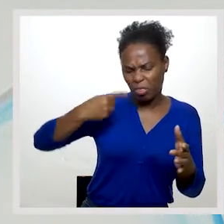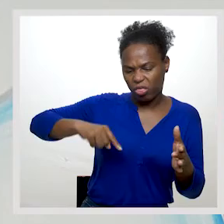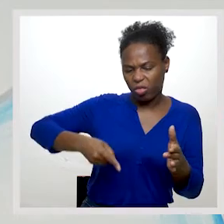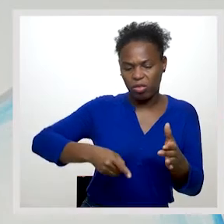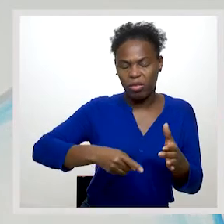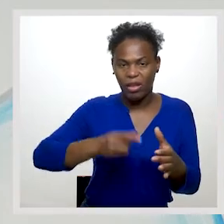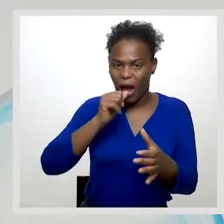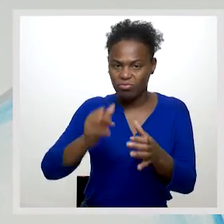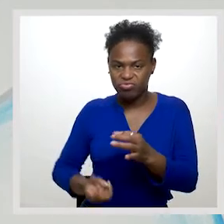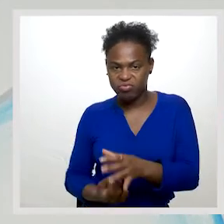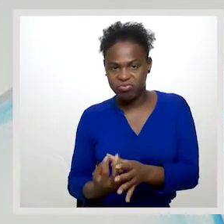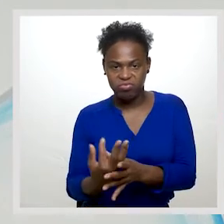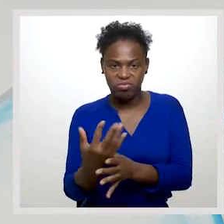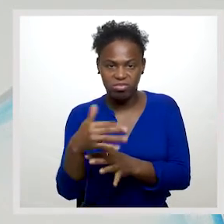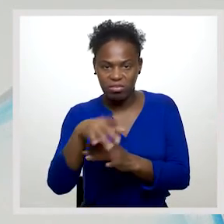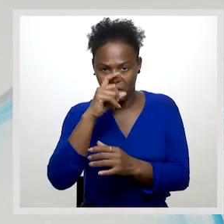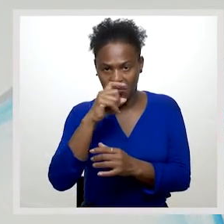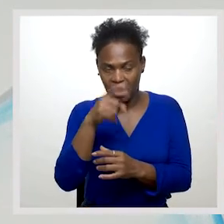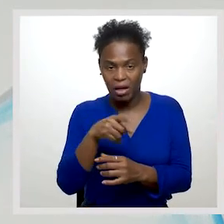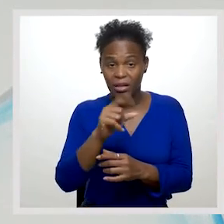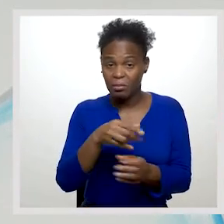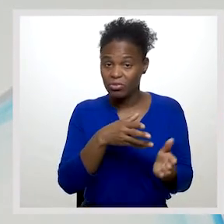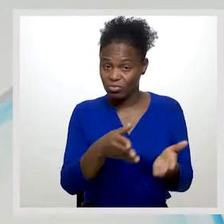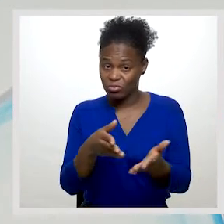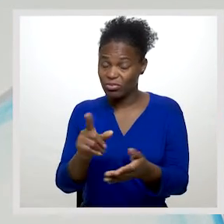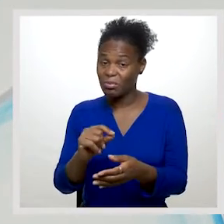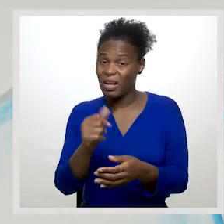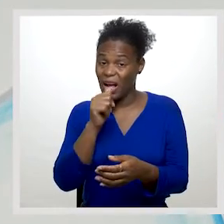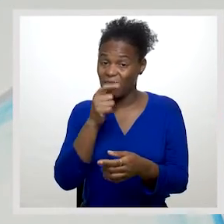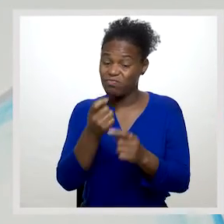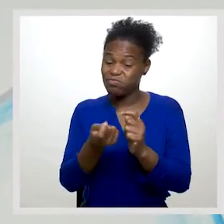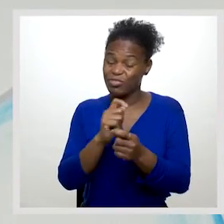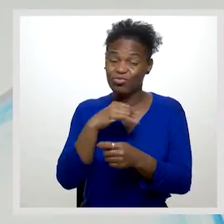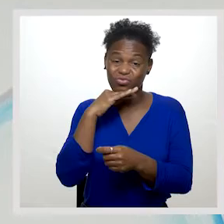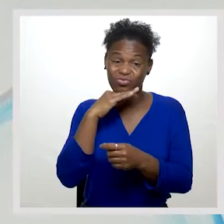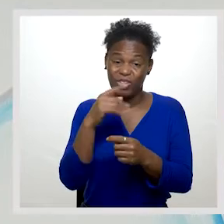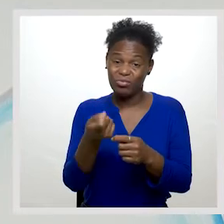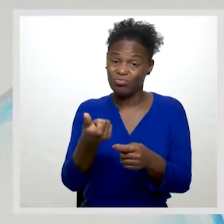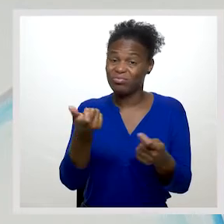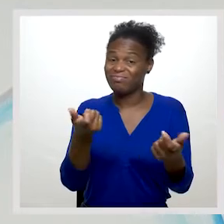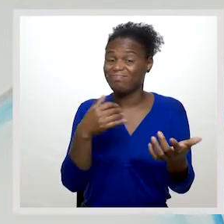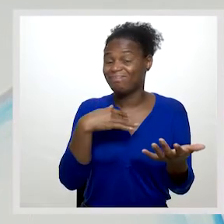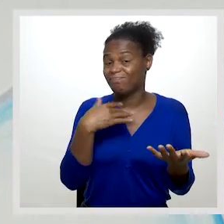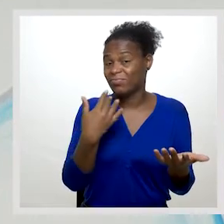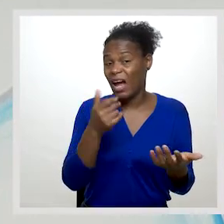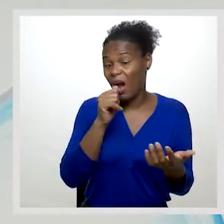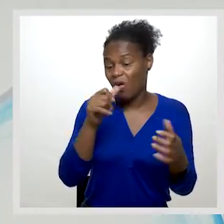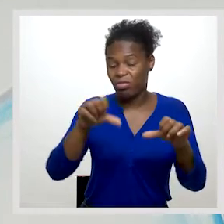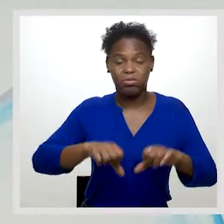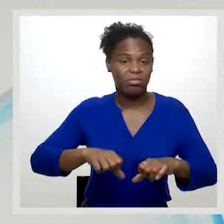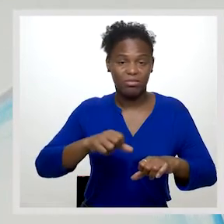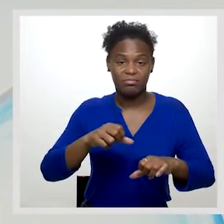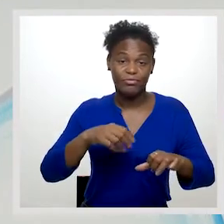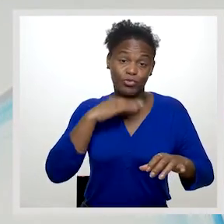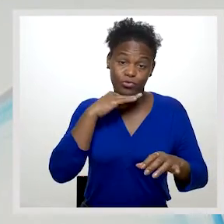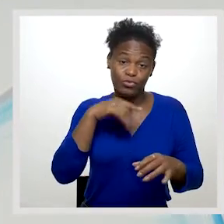esgotos também contribuem para a escassez, não é? Quando polui a água fica imprópria,